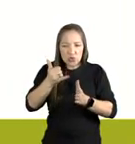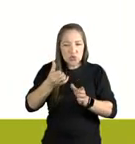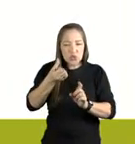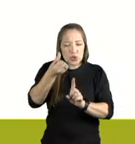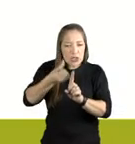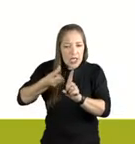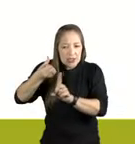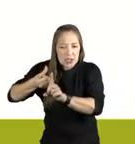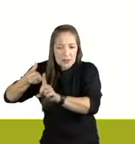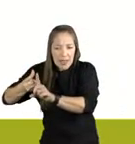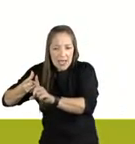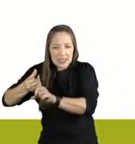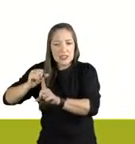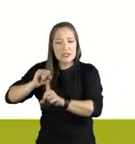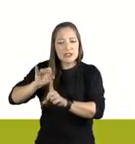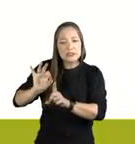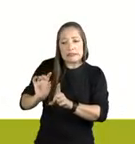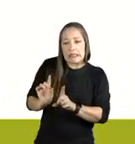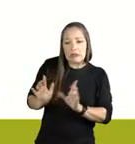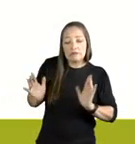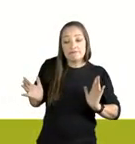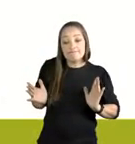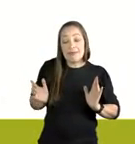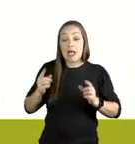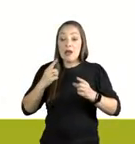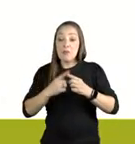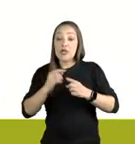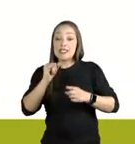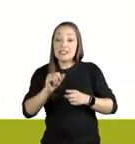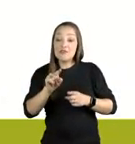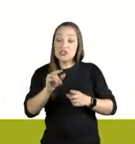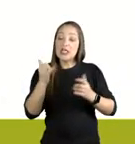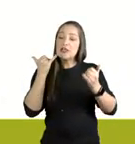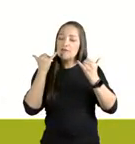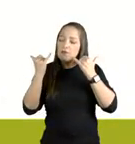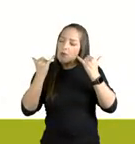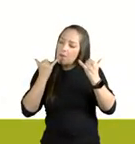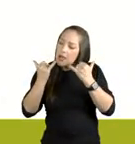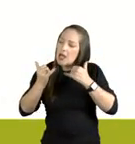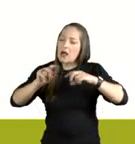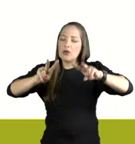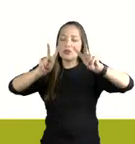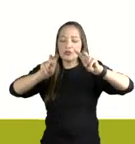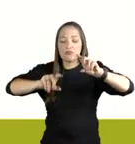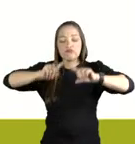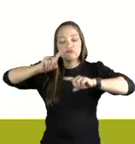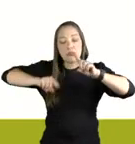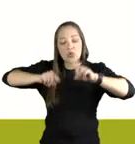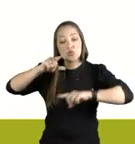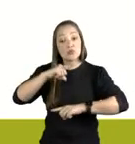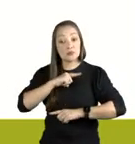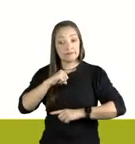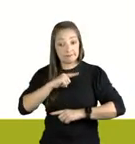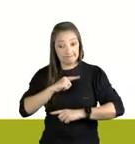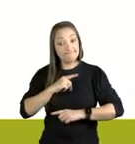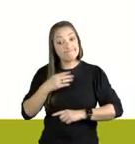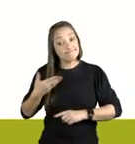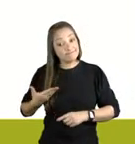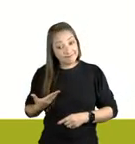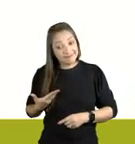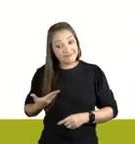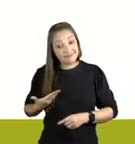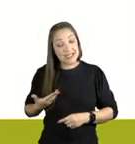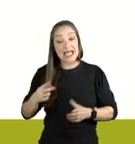só no resgate? Por quê? Quando você tem informação dos produtos, primeiro, você